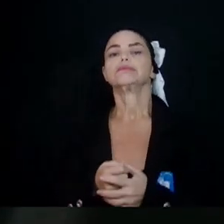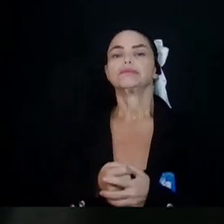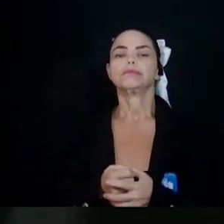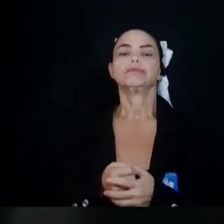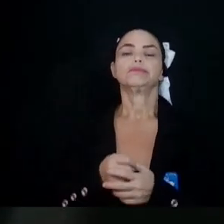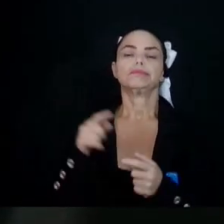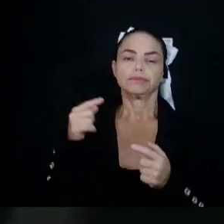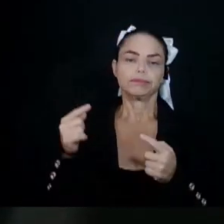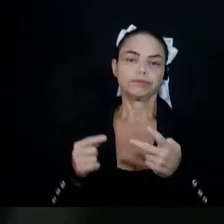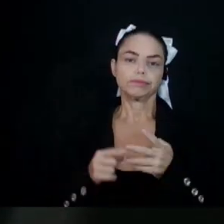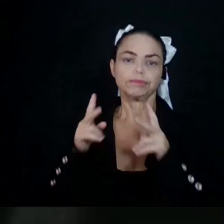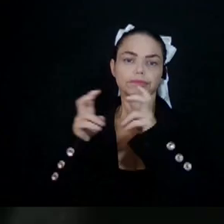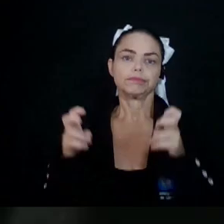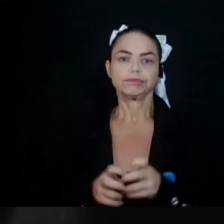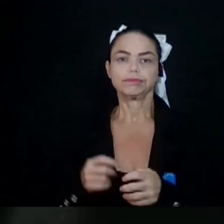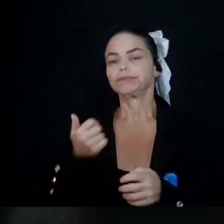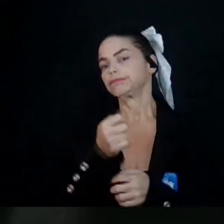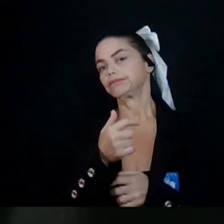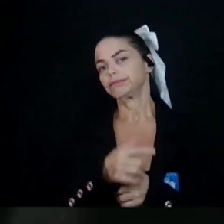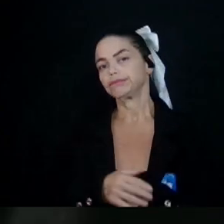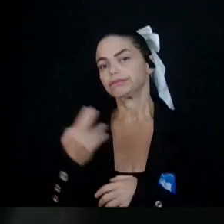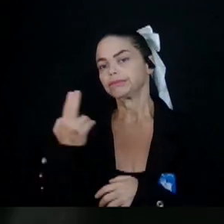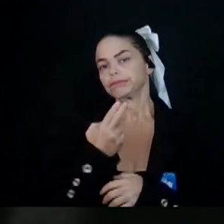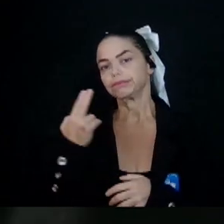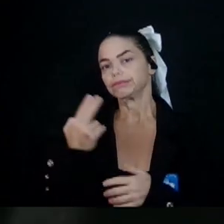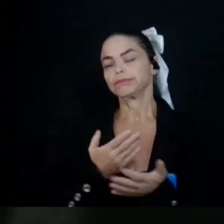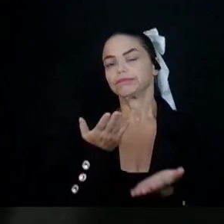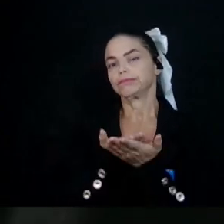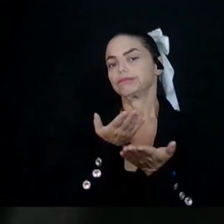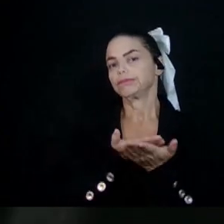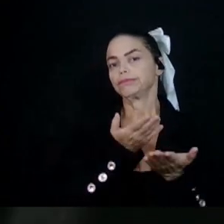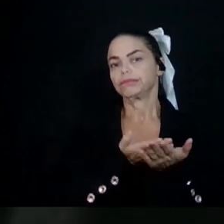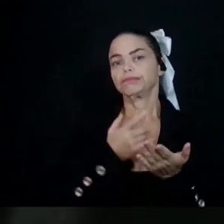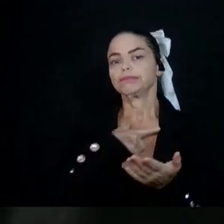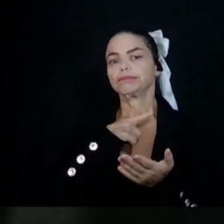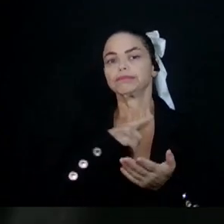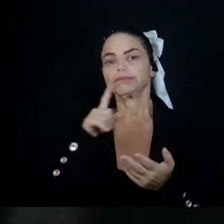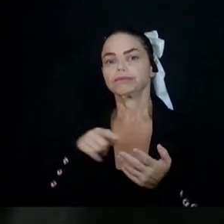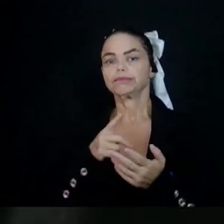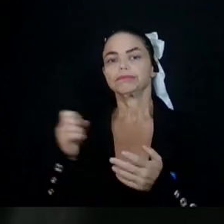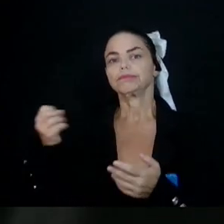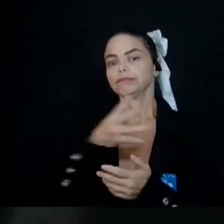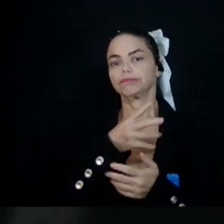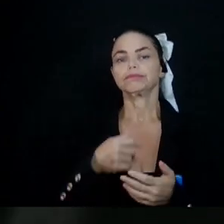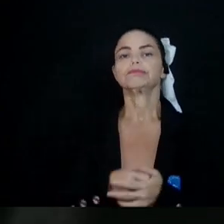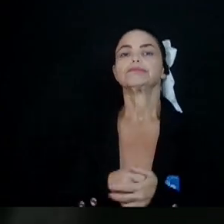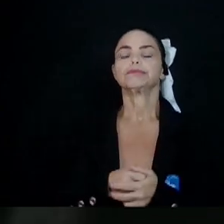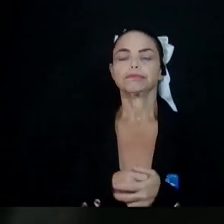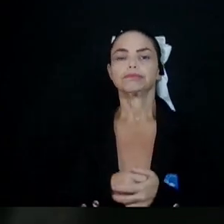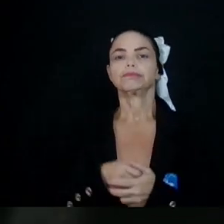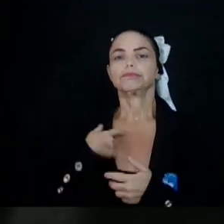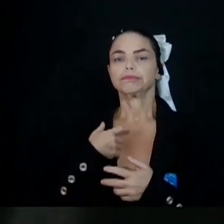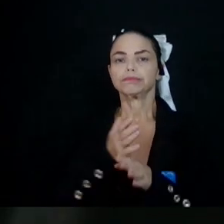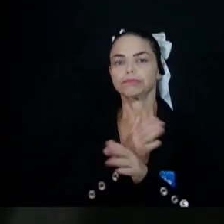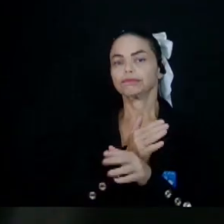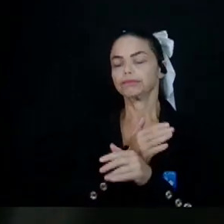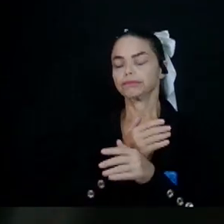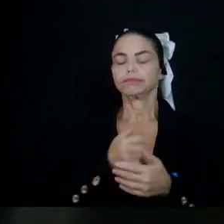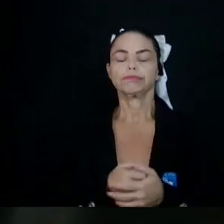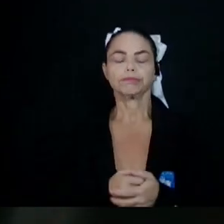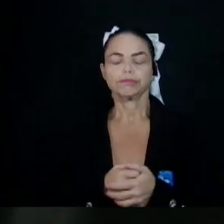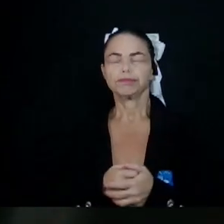outro, e quase não dá muito tempo para você estudar uma coisa, porque já tem outra nova, e aí a gente acaba meio que se perdendo, e